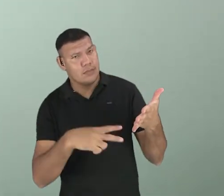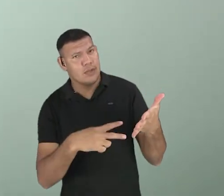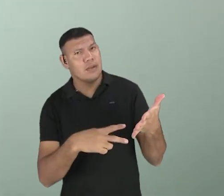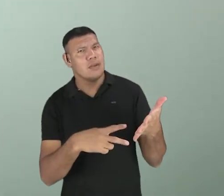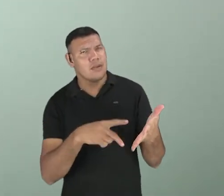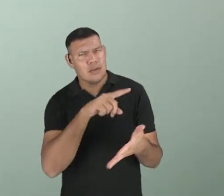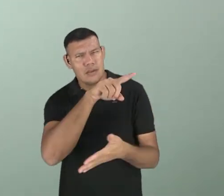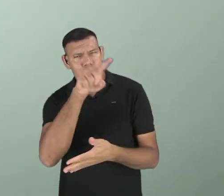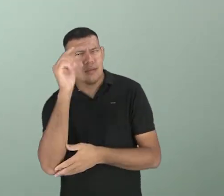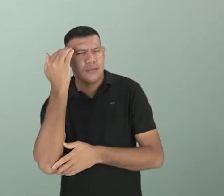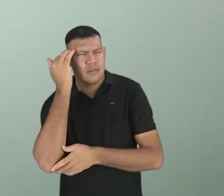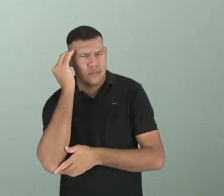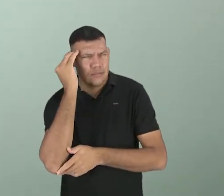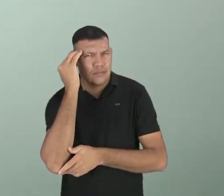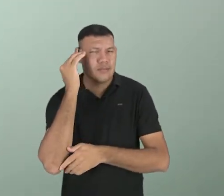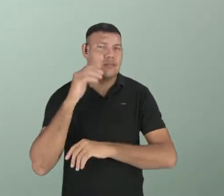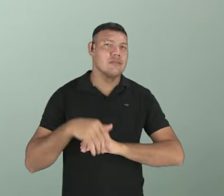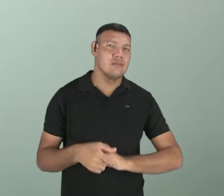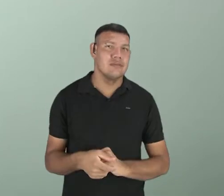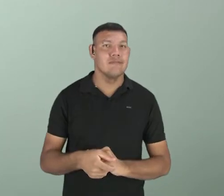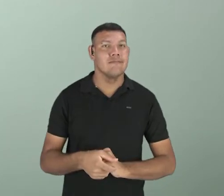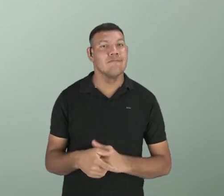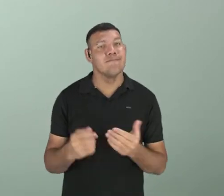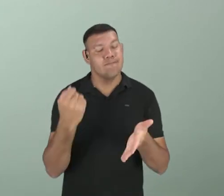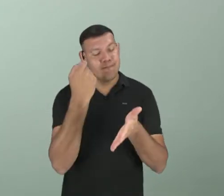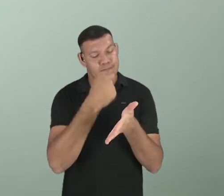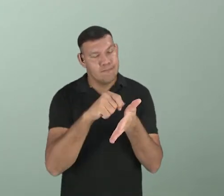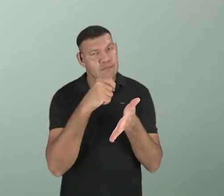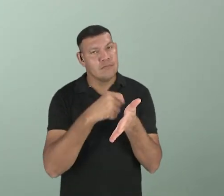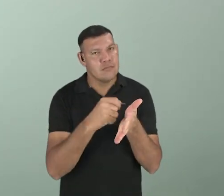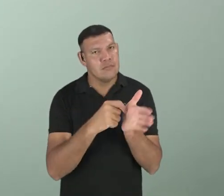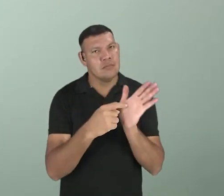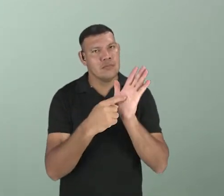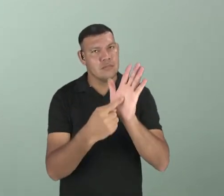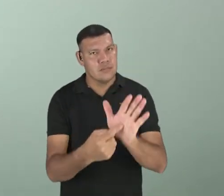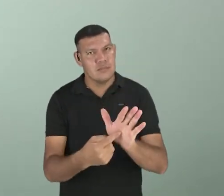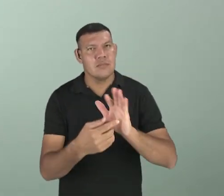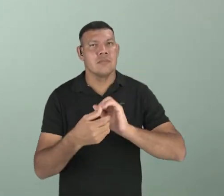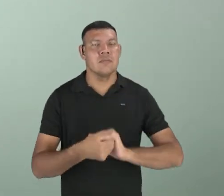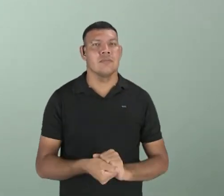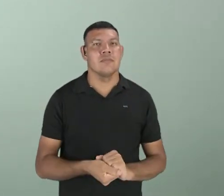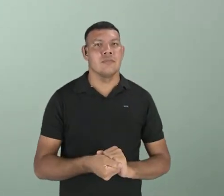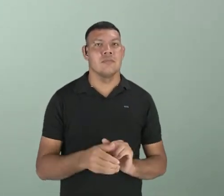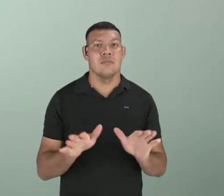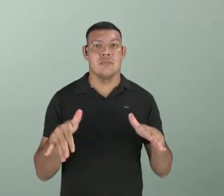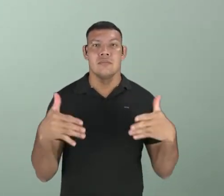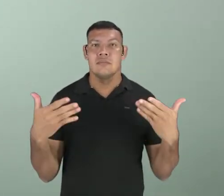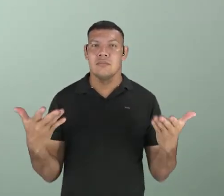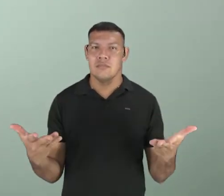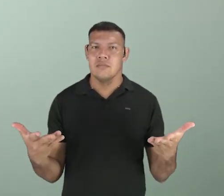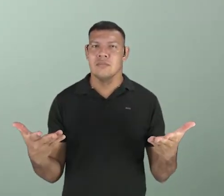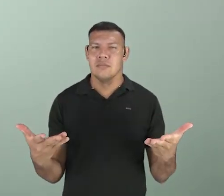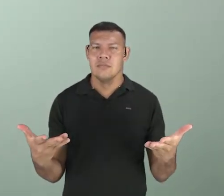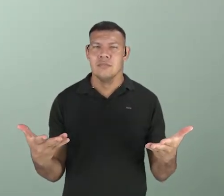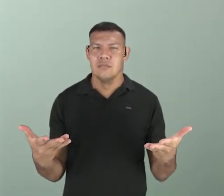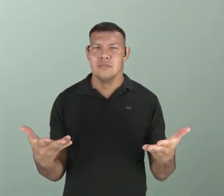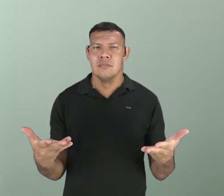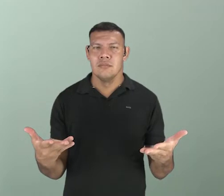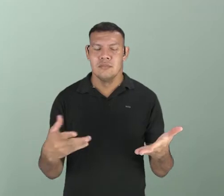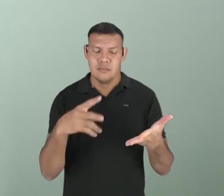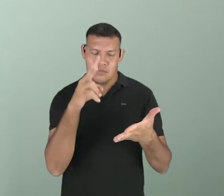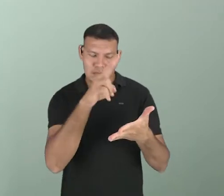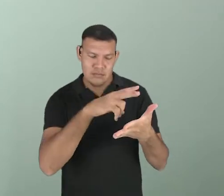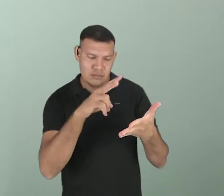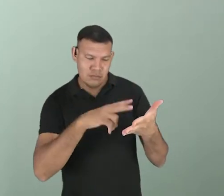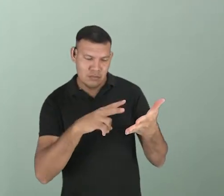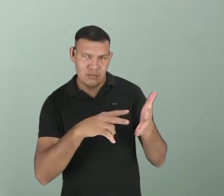se você conseguiu entender, né, do que ele quis dizer com relação à leitura, tá? Mas a partir das considerações da